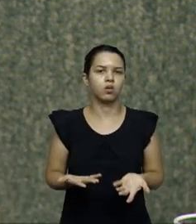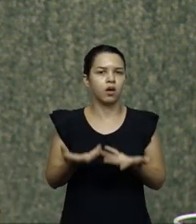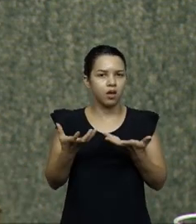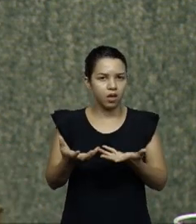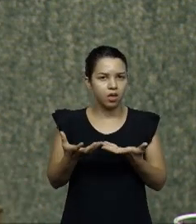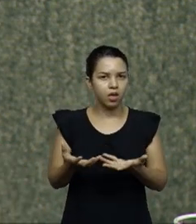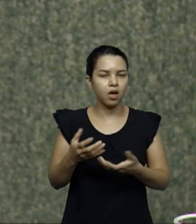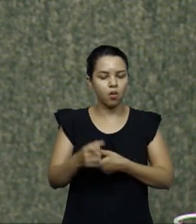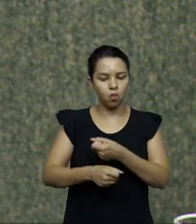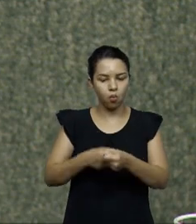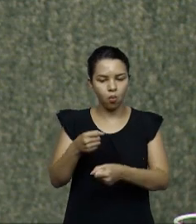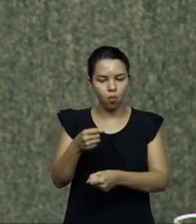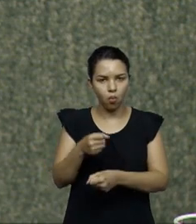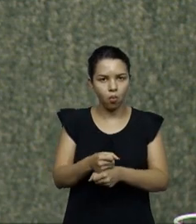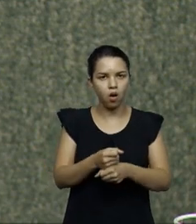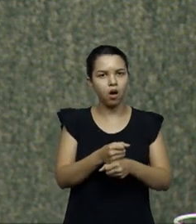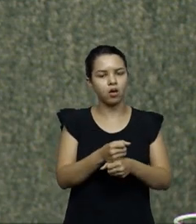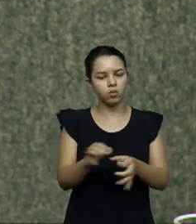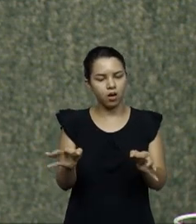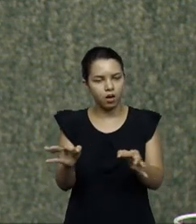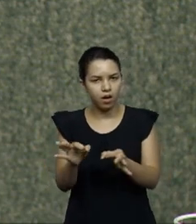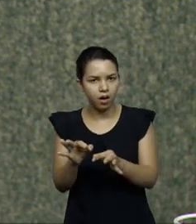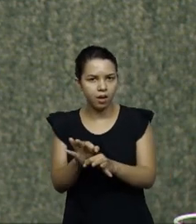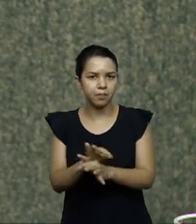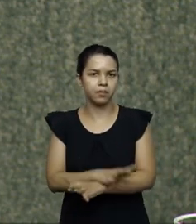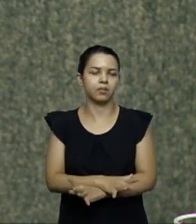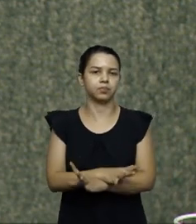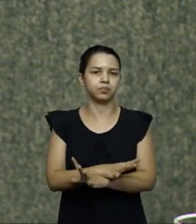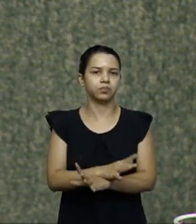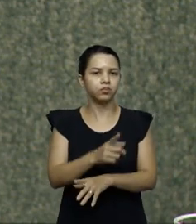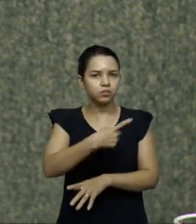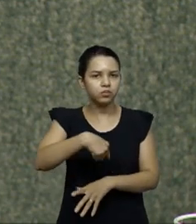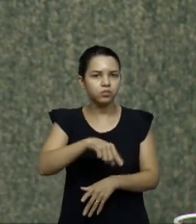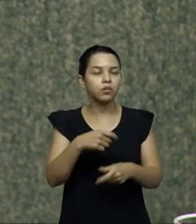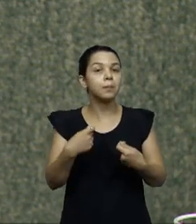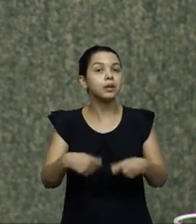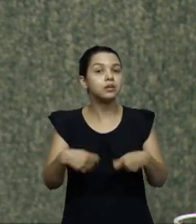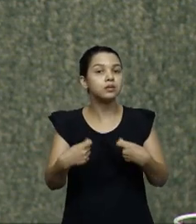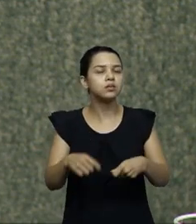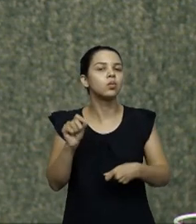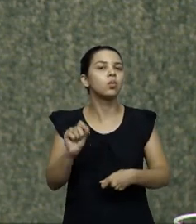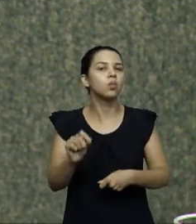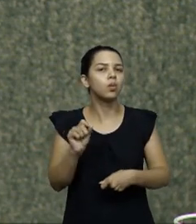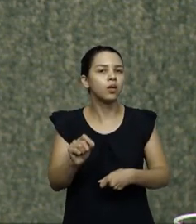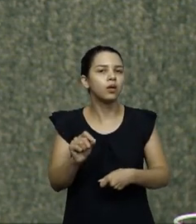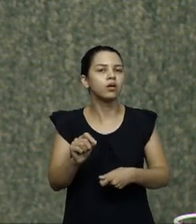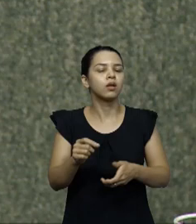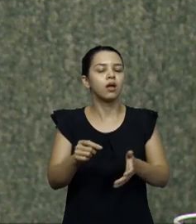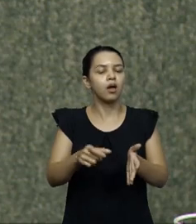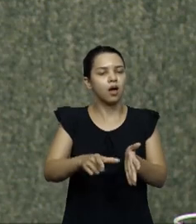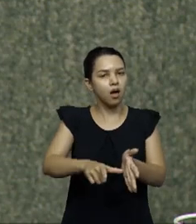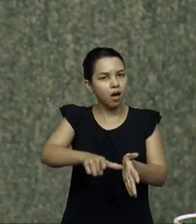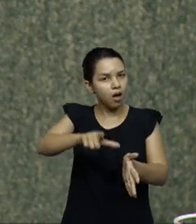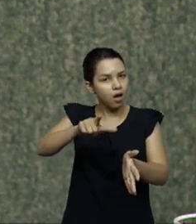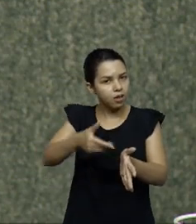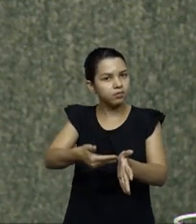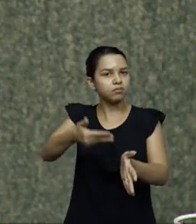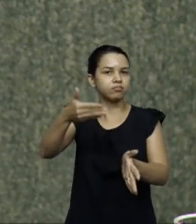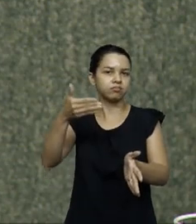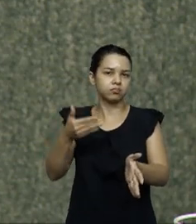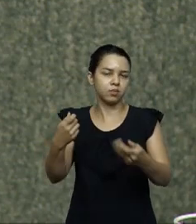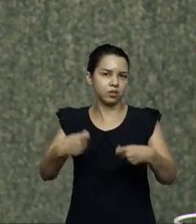terminar o ano letivo então a gente precisa fazer o quê antecipar eu defendo que seja feito tudo